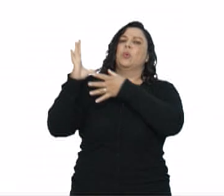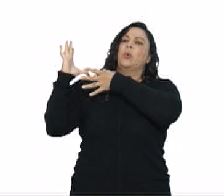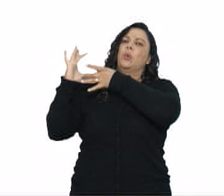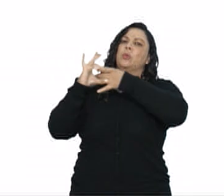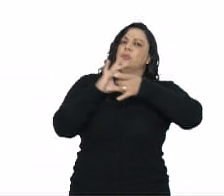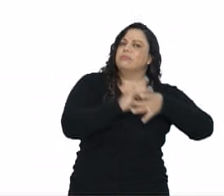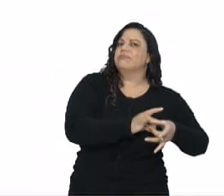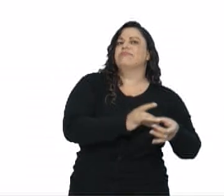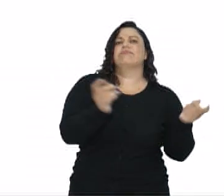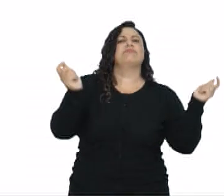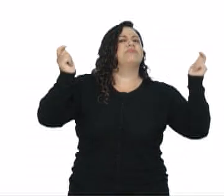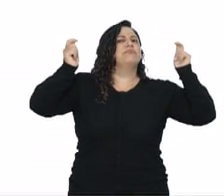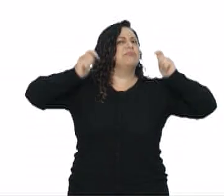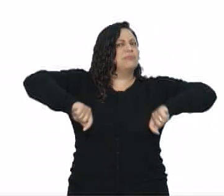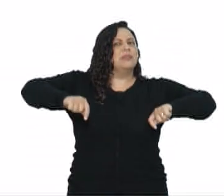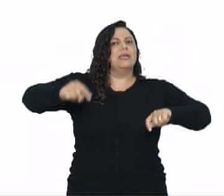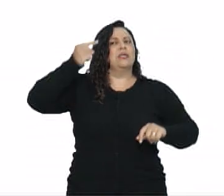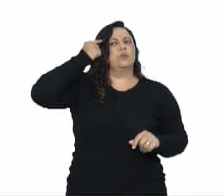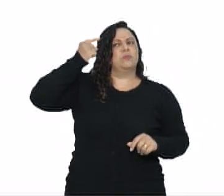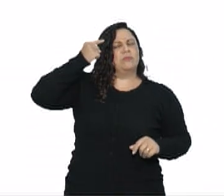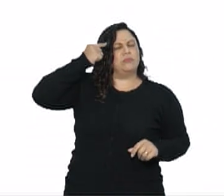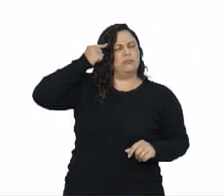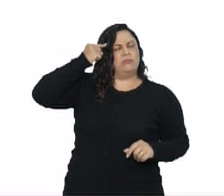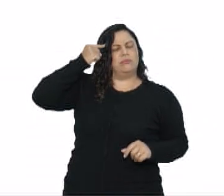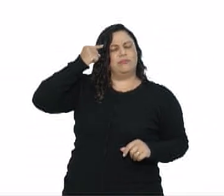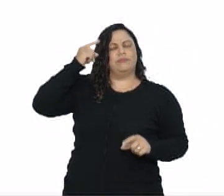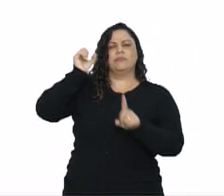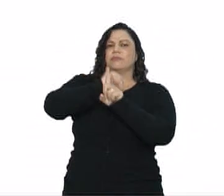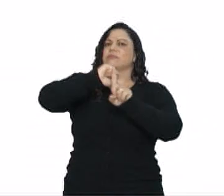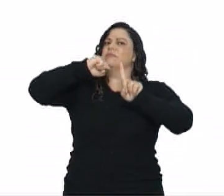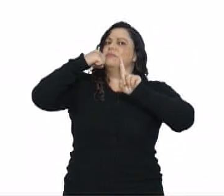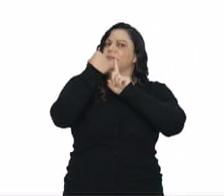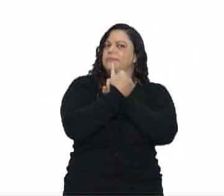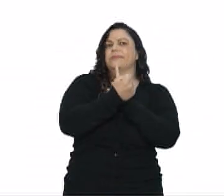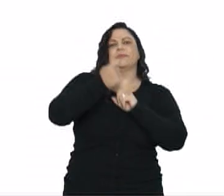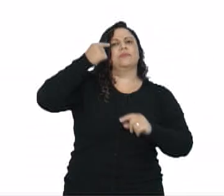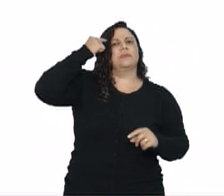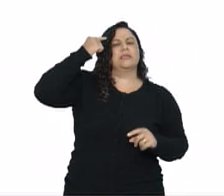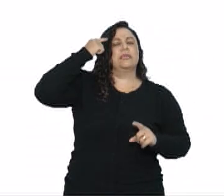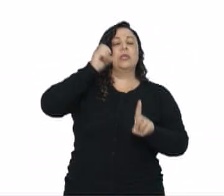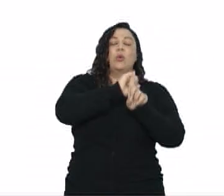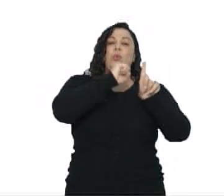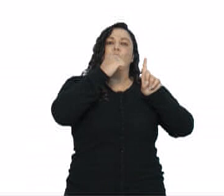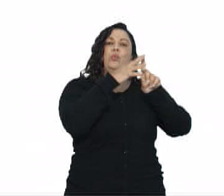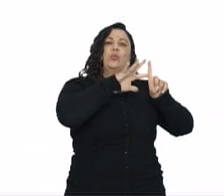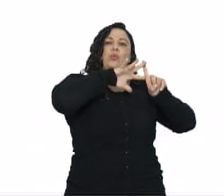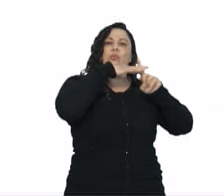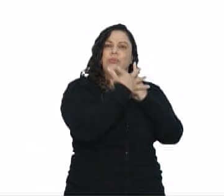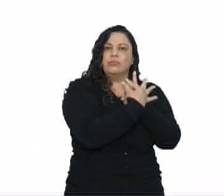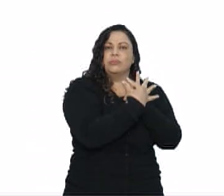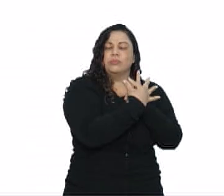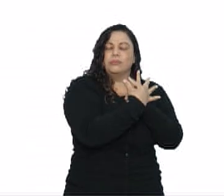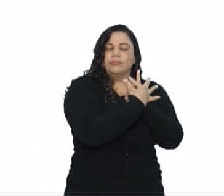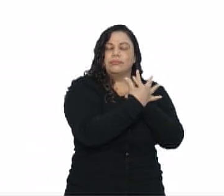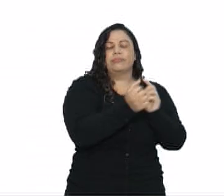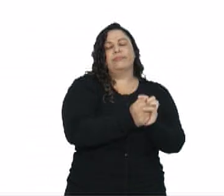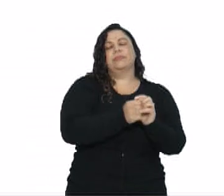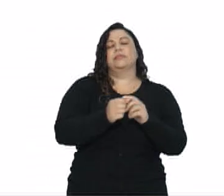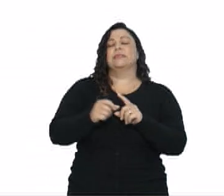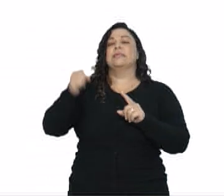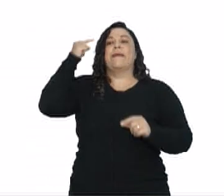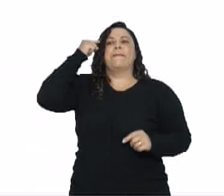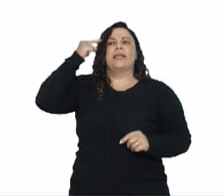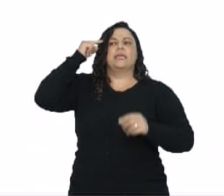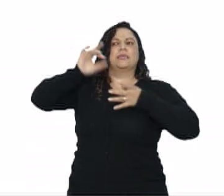de novas formas de pensar a sociedade, mais especificamente o pensamento socialista, o pensamento liberal